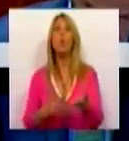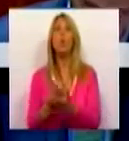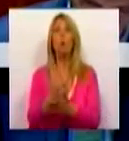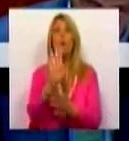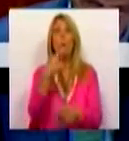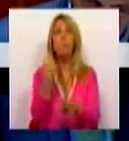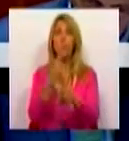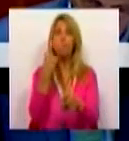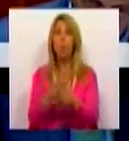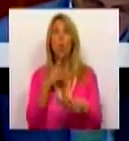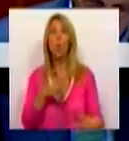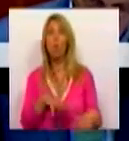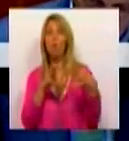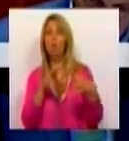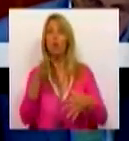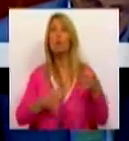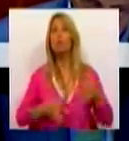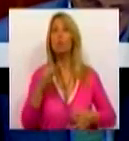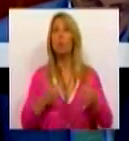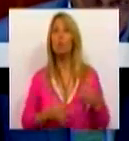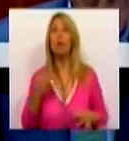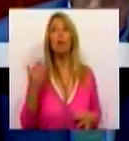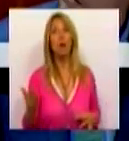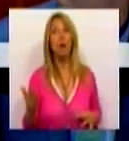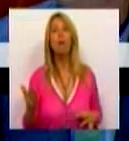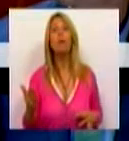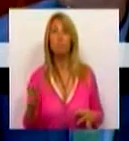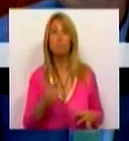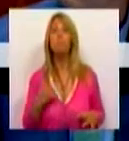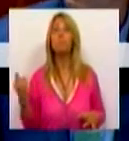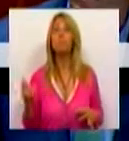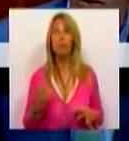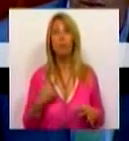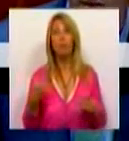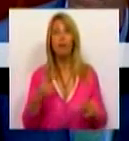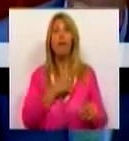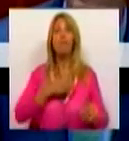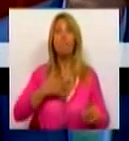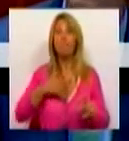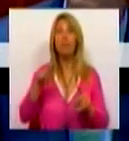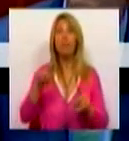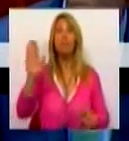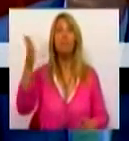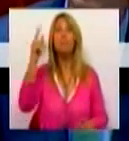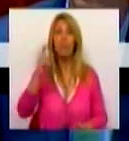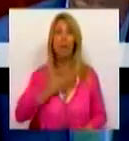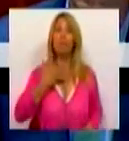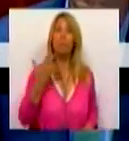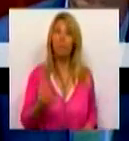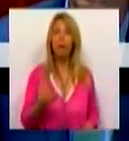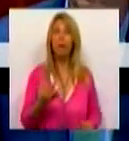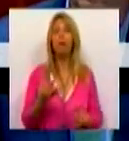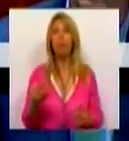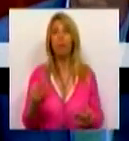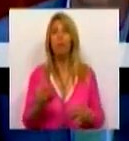a conflitualidade judicial que temos sido objeto por parte das empresas, e em particular da EDP, que anteriormente